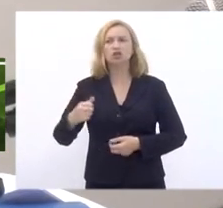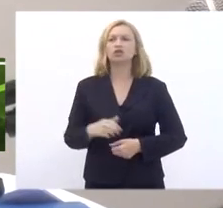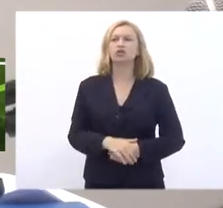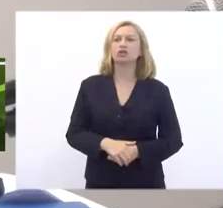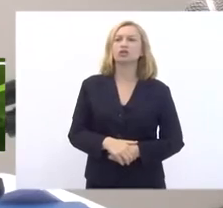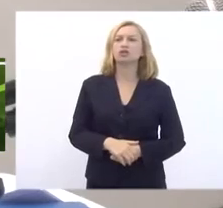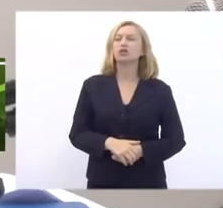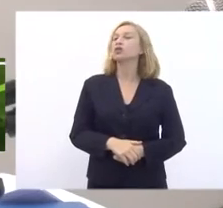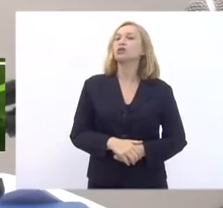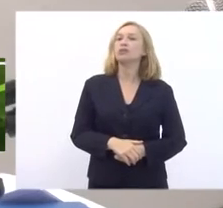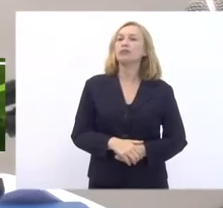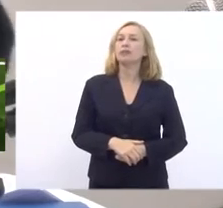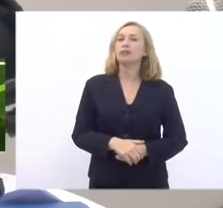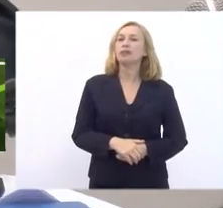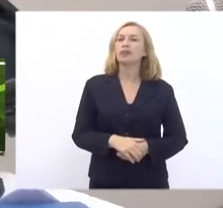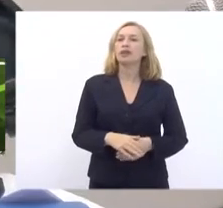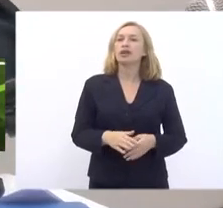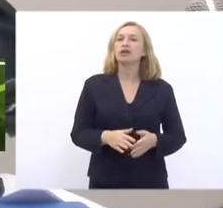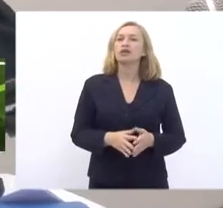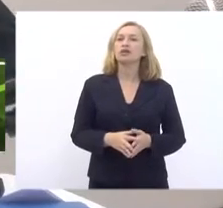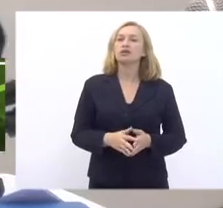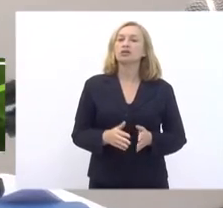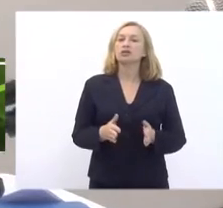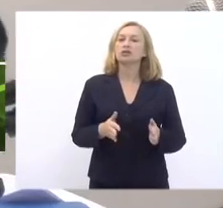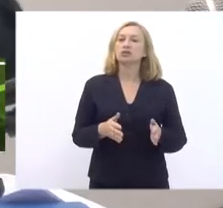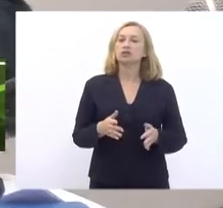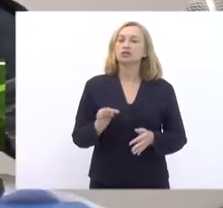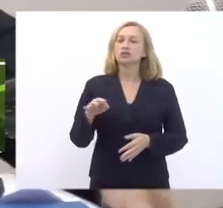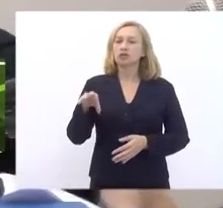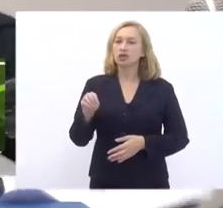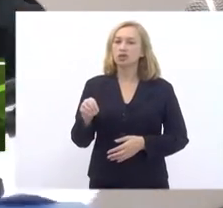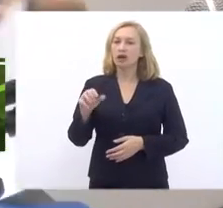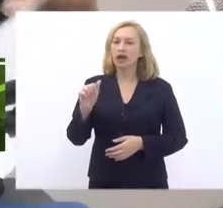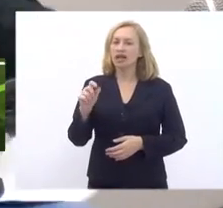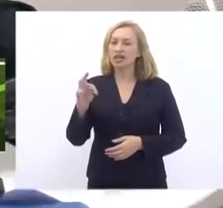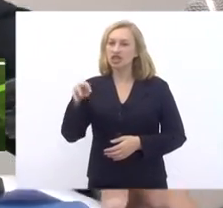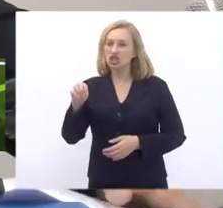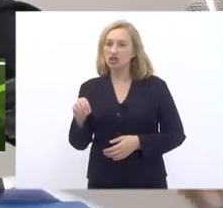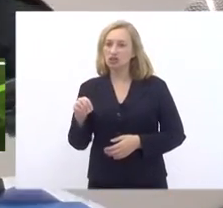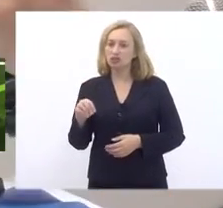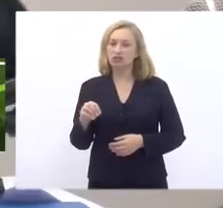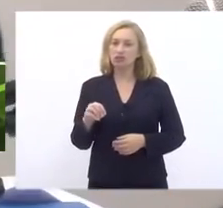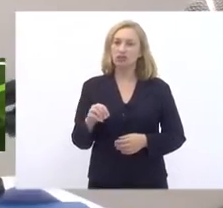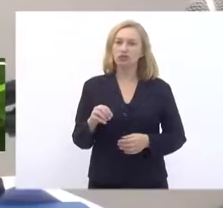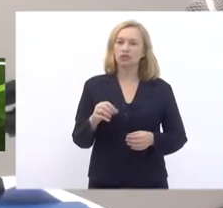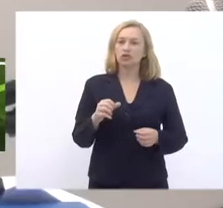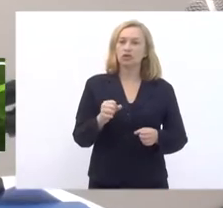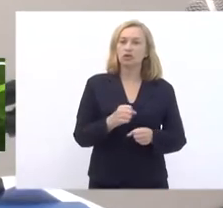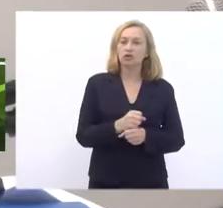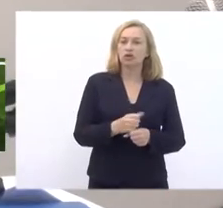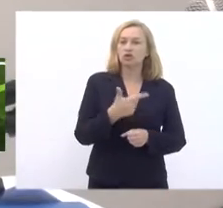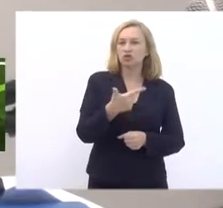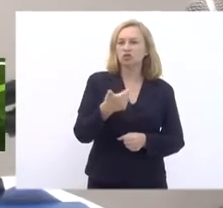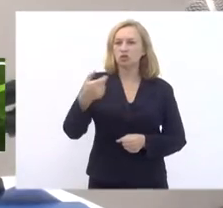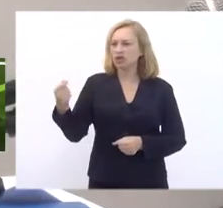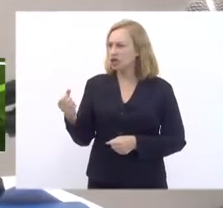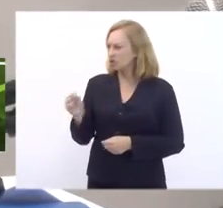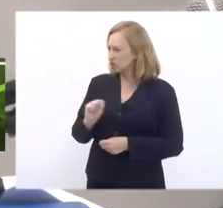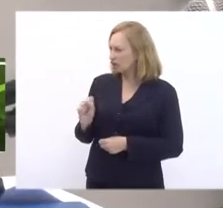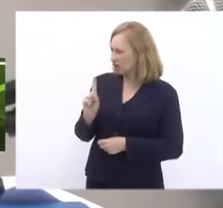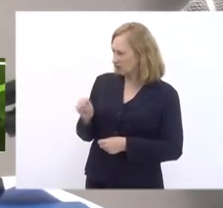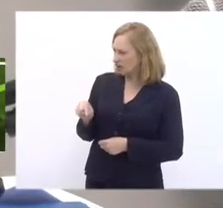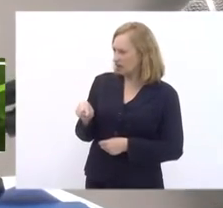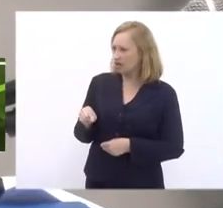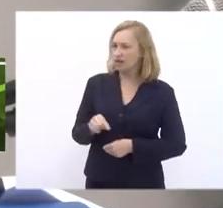No entanto, no termo aditivo, no termo aditivo celebrado em 2010, né, que é o oitavo, não é isso? Que